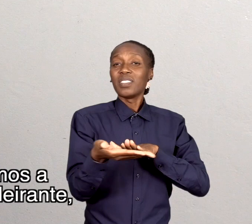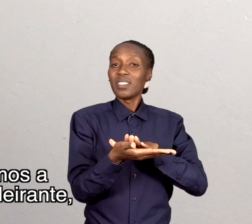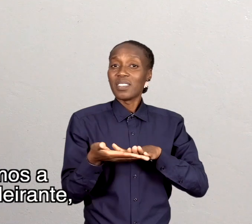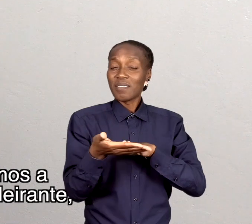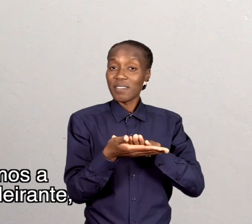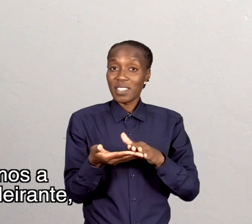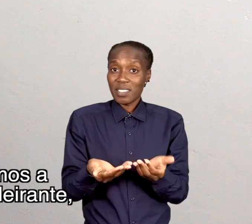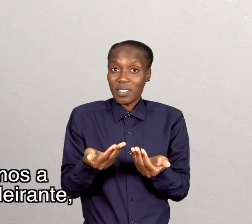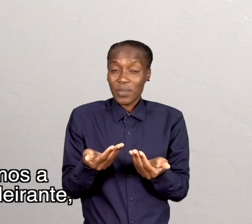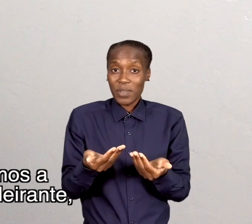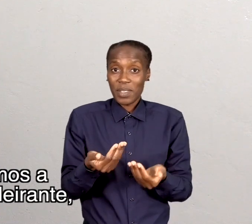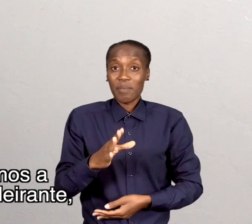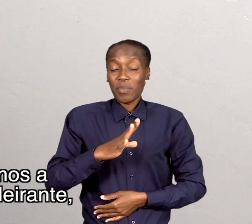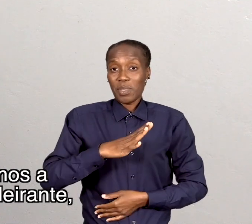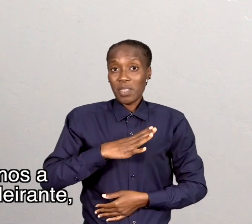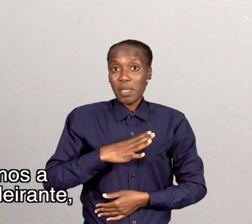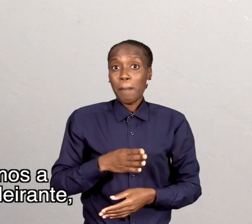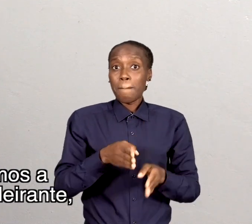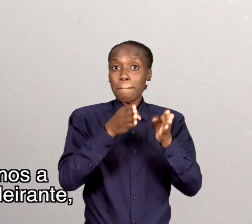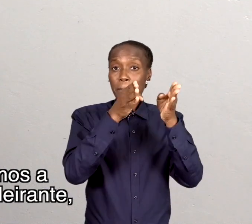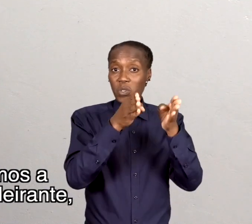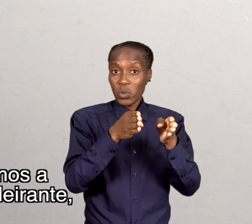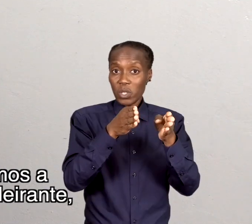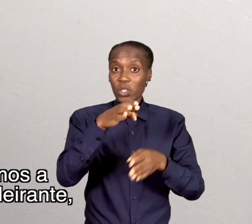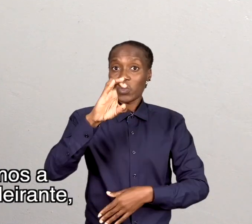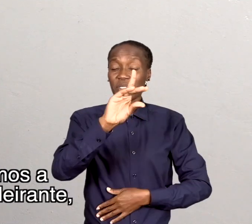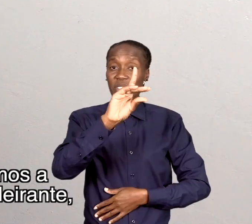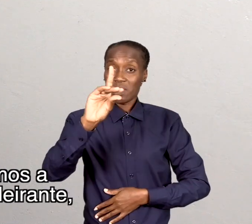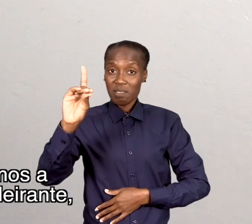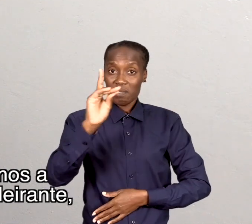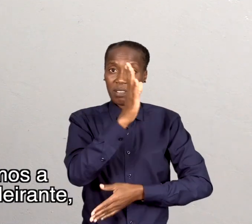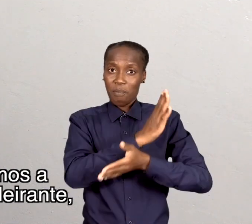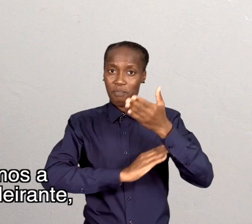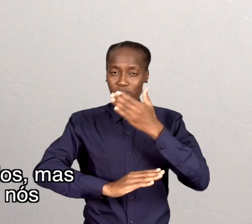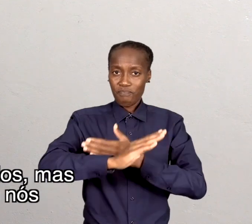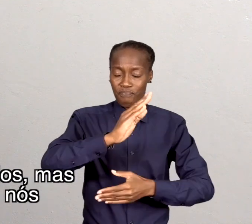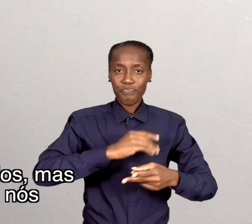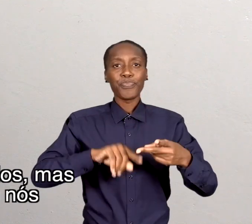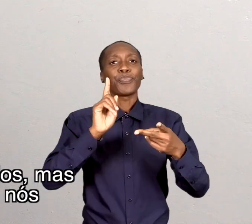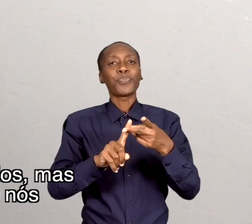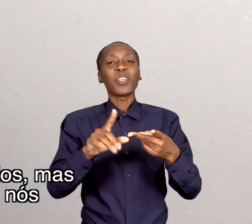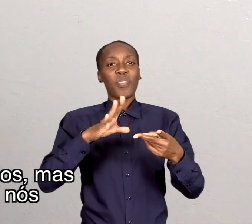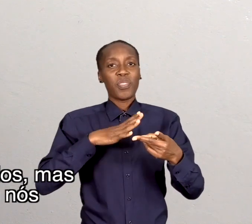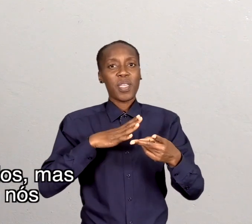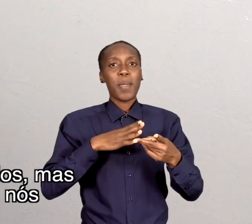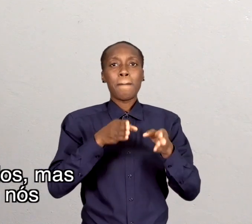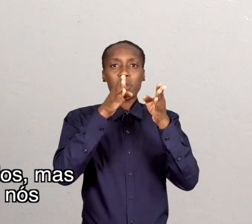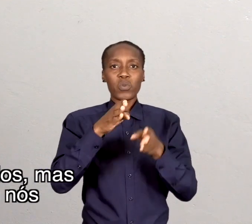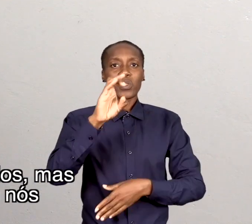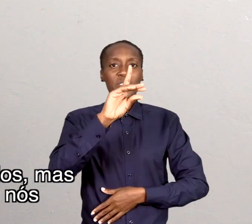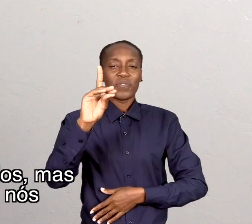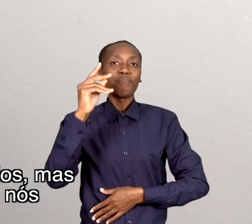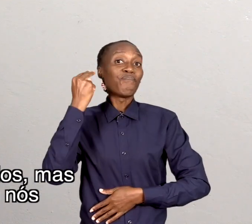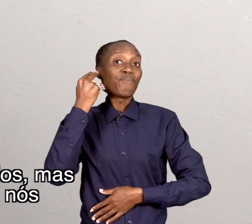fase piloto, nós estamos a trabalhar com deficientes cadeirantes, estamos a trabalhar com